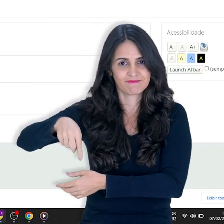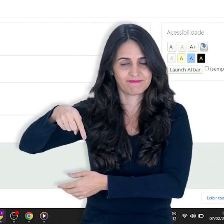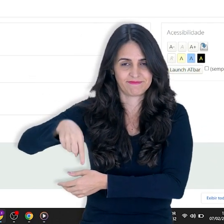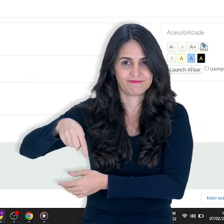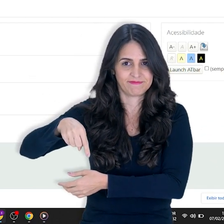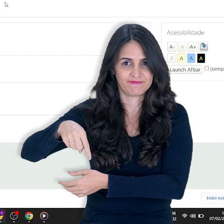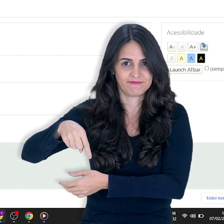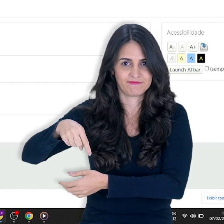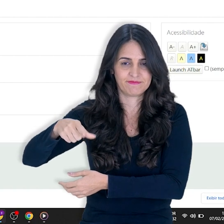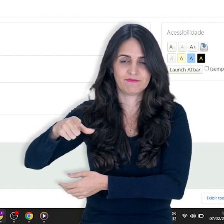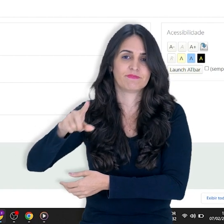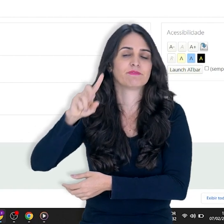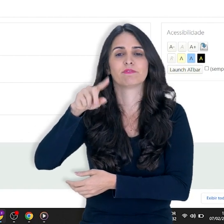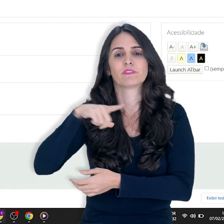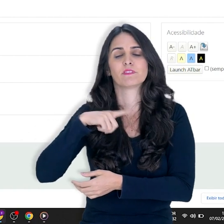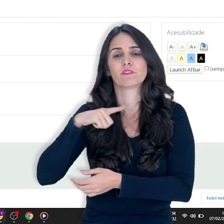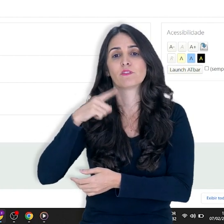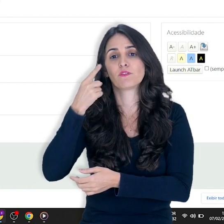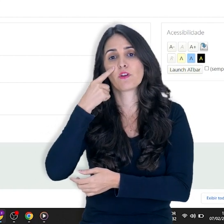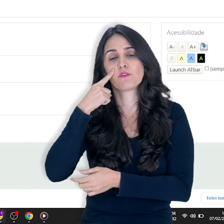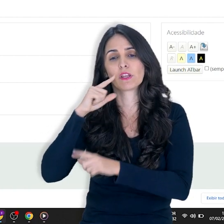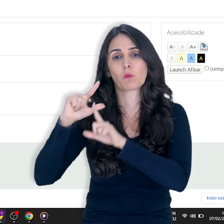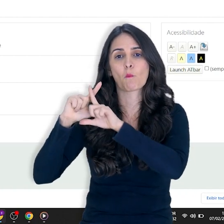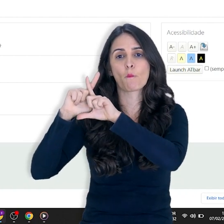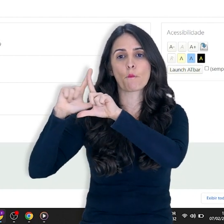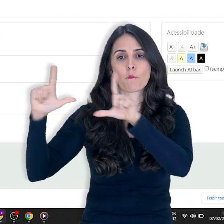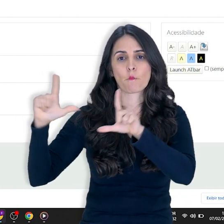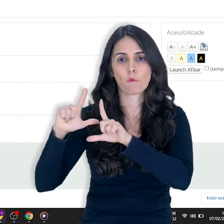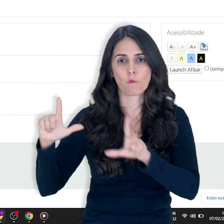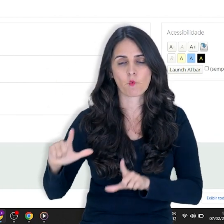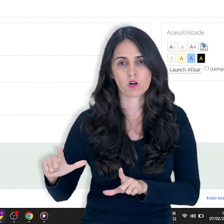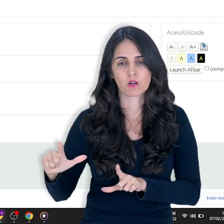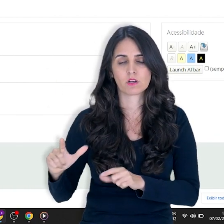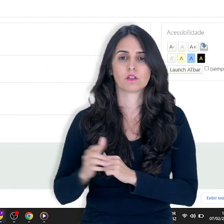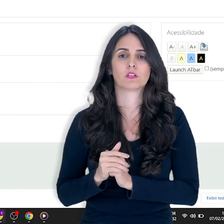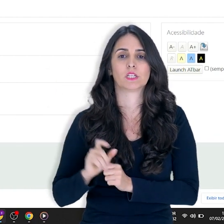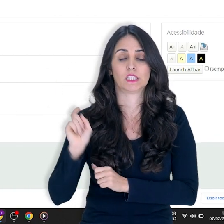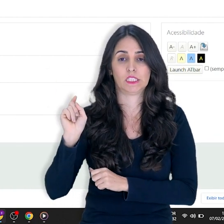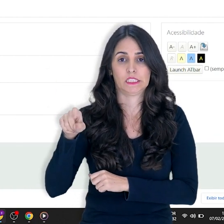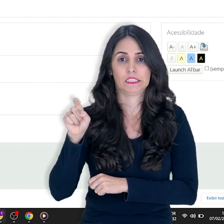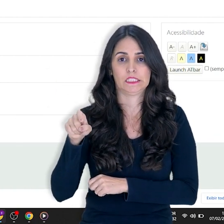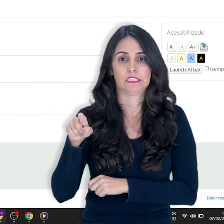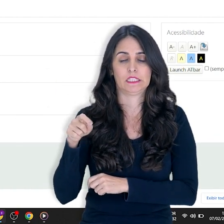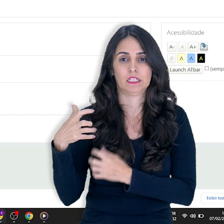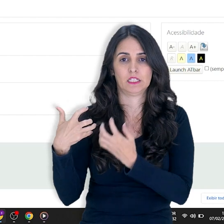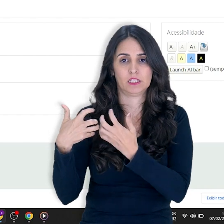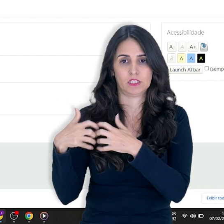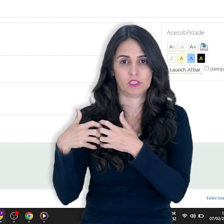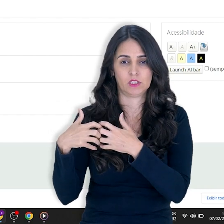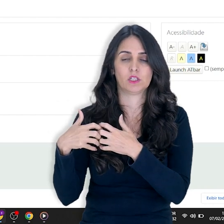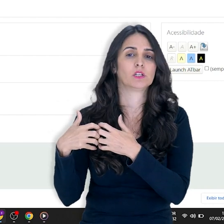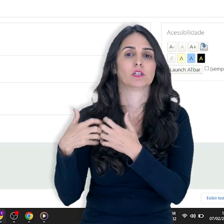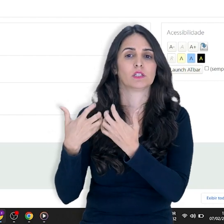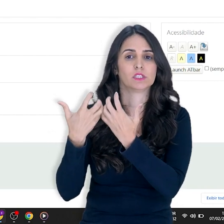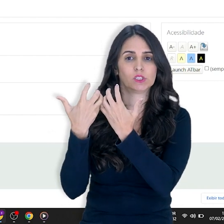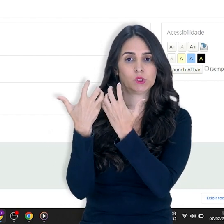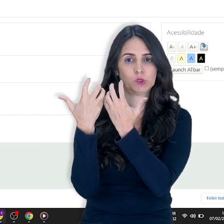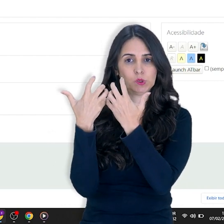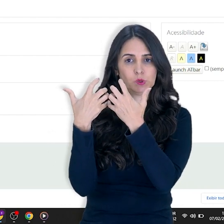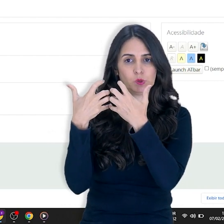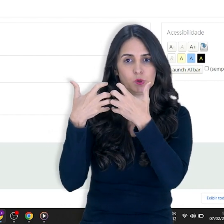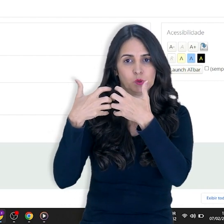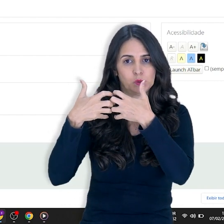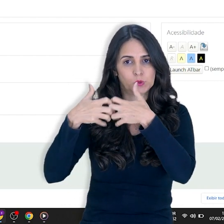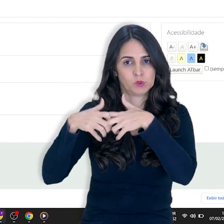Moodle 3.9. Então eu já estou nessa sala de tutoriais teste, você vai ver que ela está em branco. E eu vou clicar aqui nessa